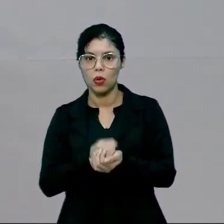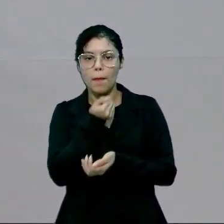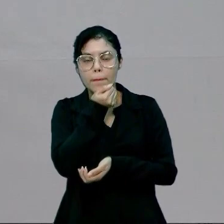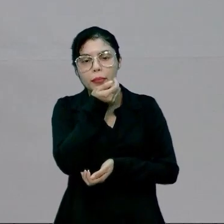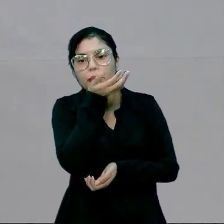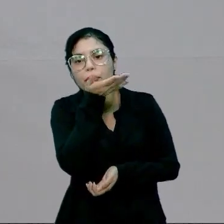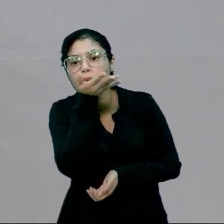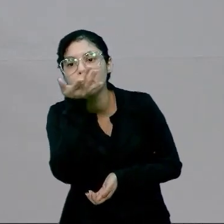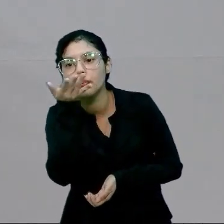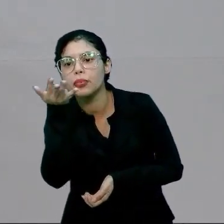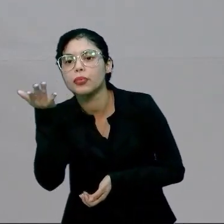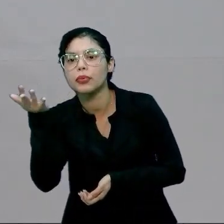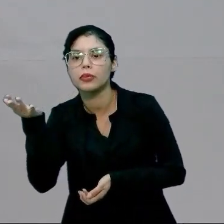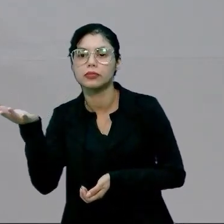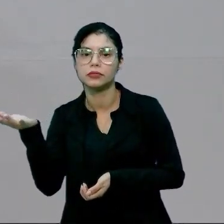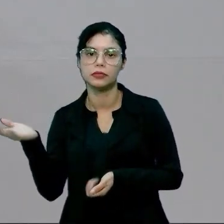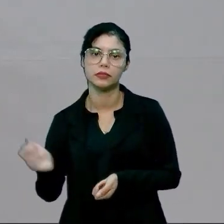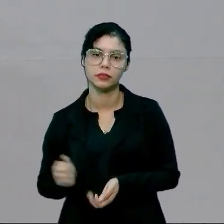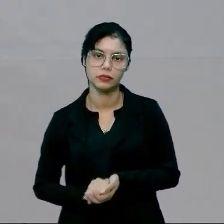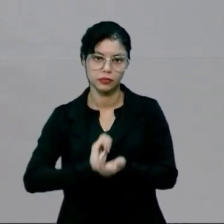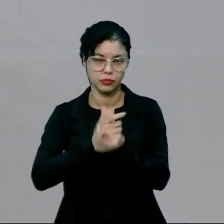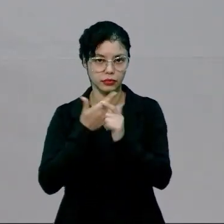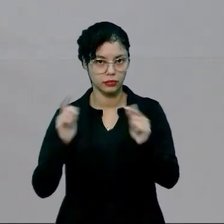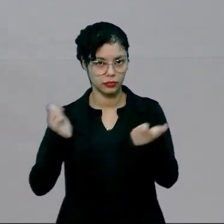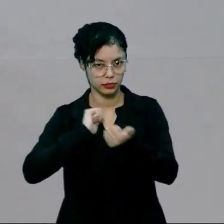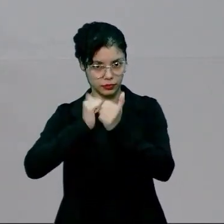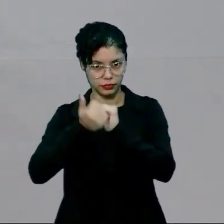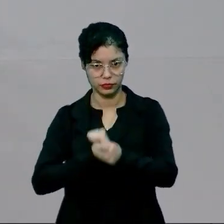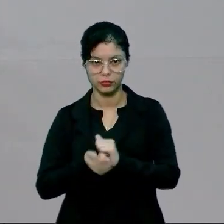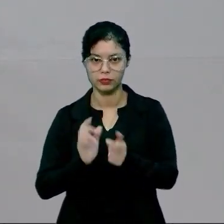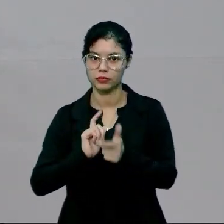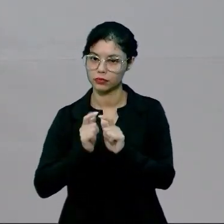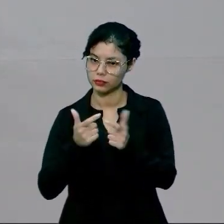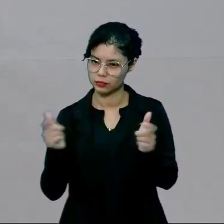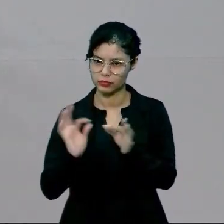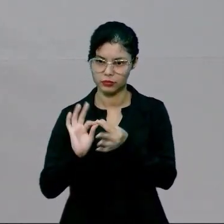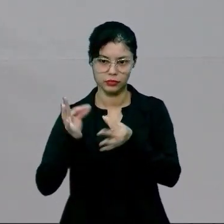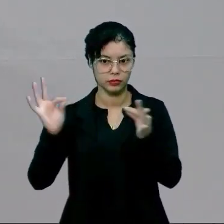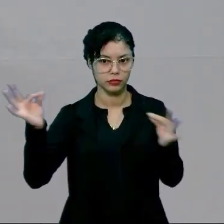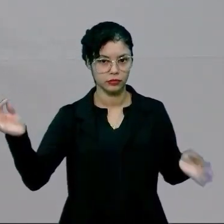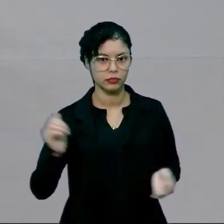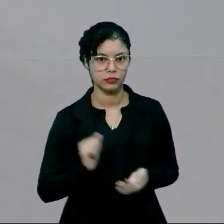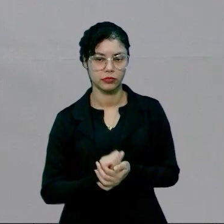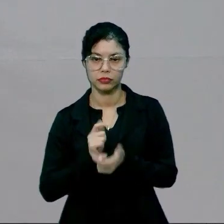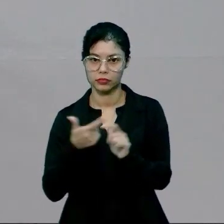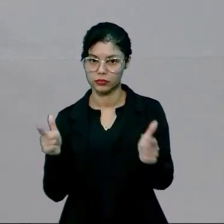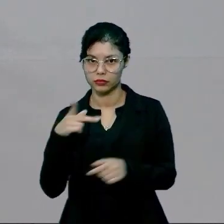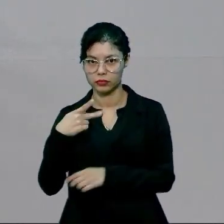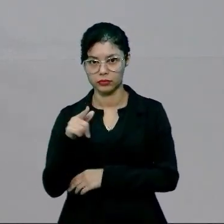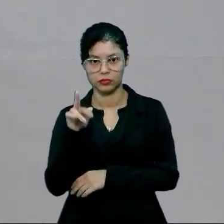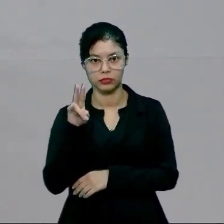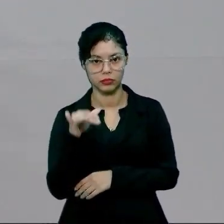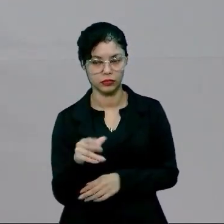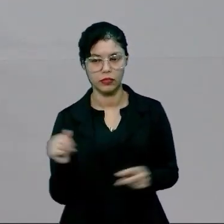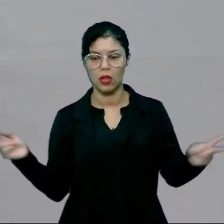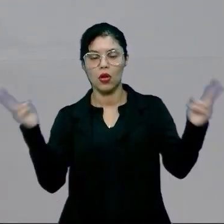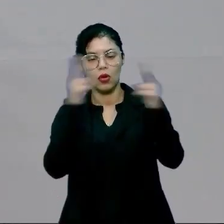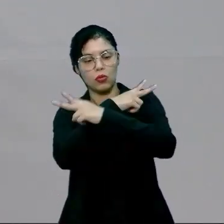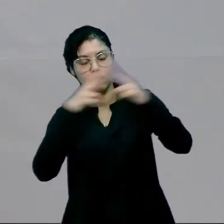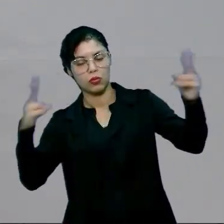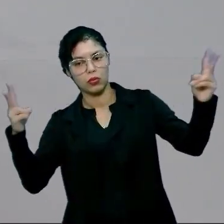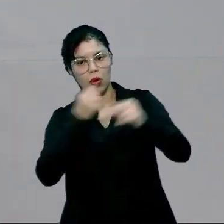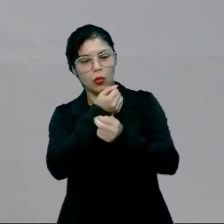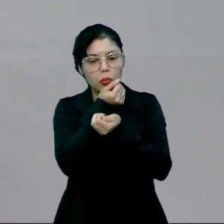ajudou muito essa planta a fazer grandes adaptações mais longe. Por quê? O grão de pólen, pessoal, é levado aí pelo vento.